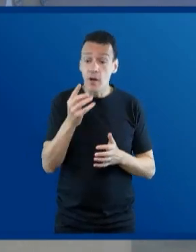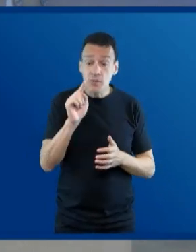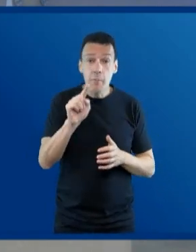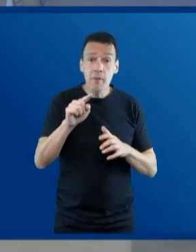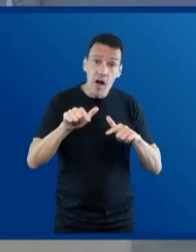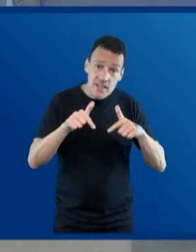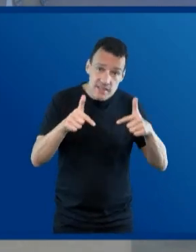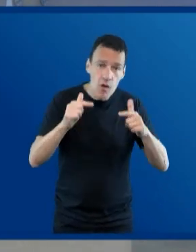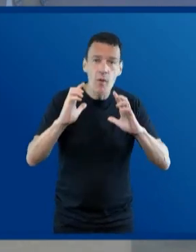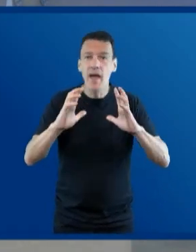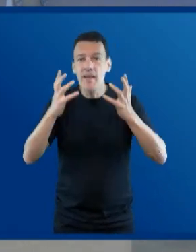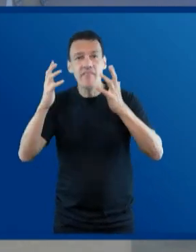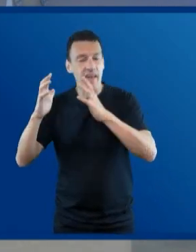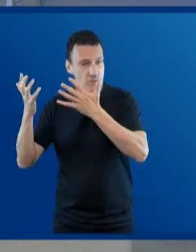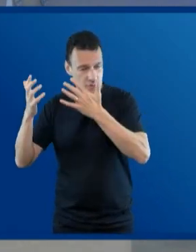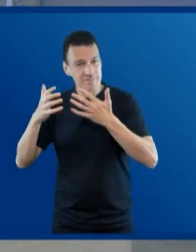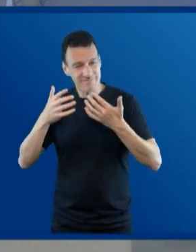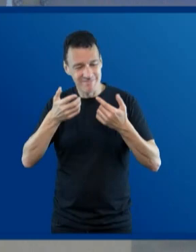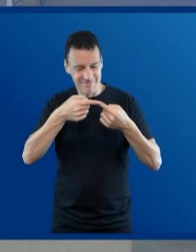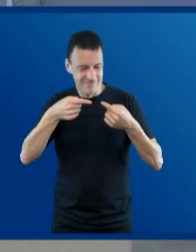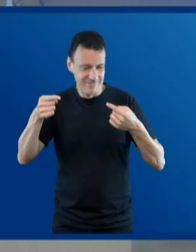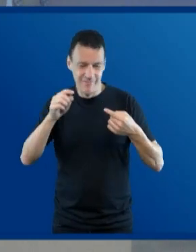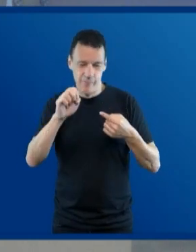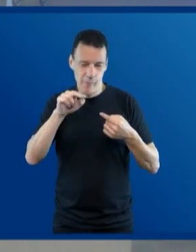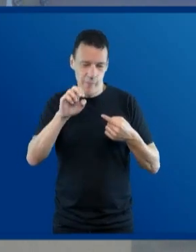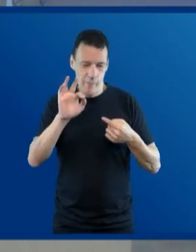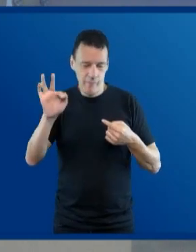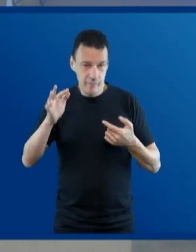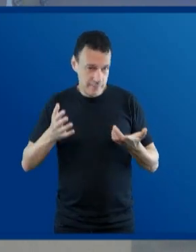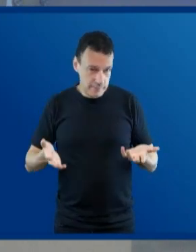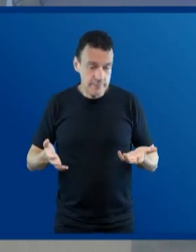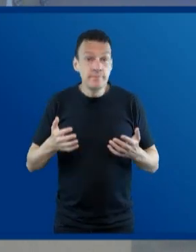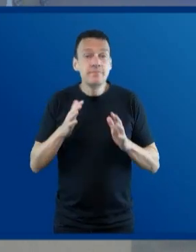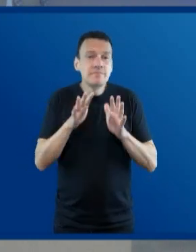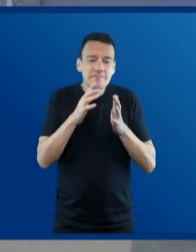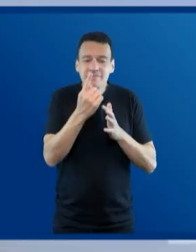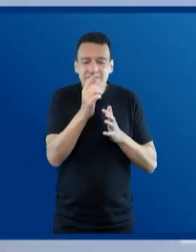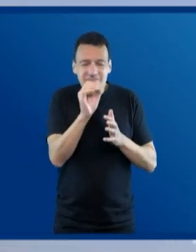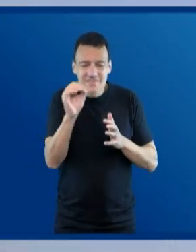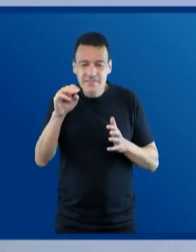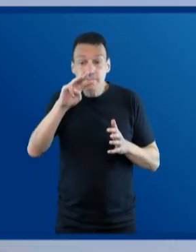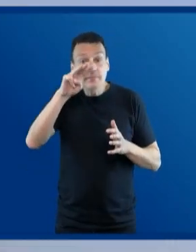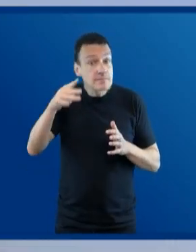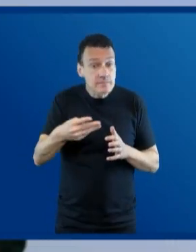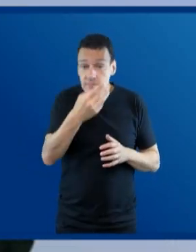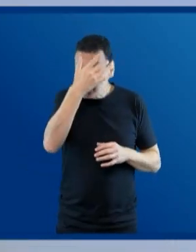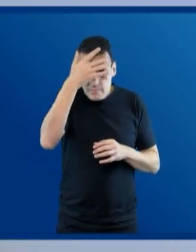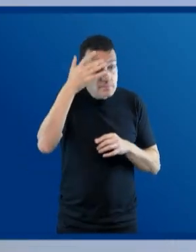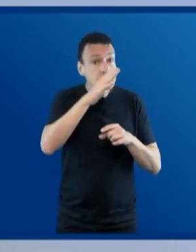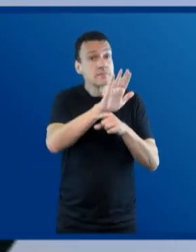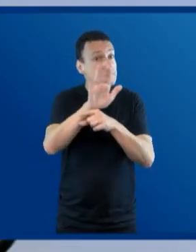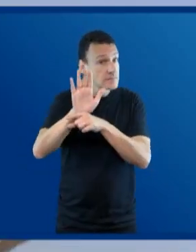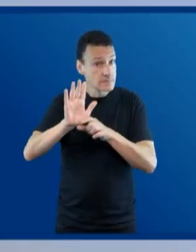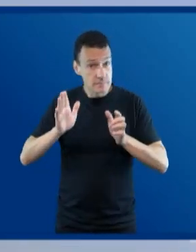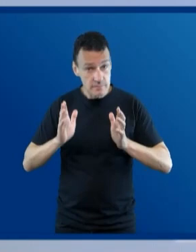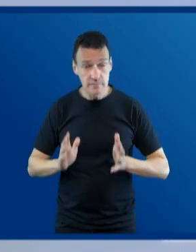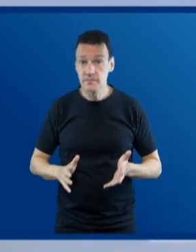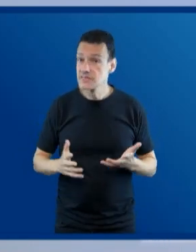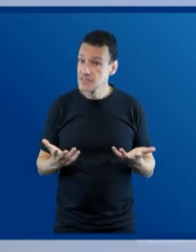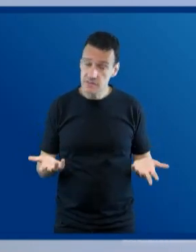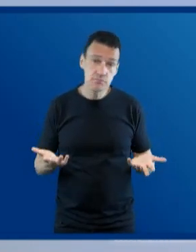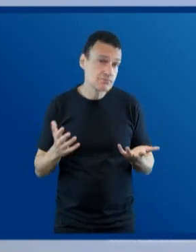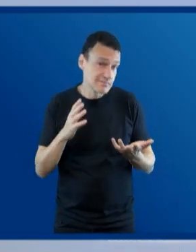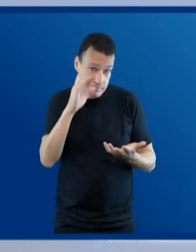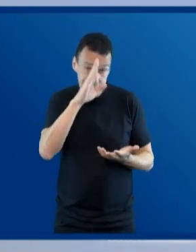ao longo da Semana ENEF, mais de 100 milhões de pessoas alcançadas com esses eventos e praticamente todo o